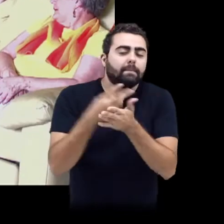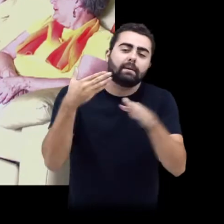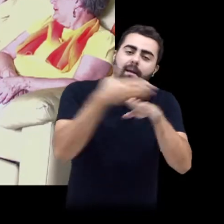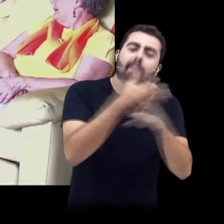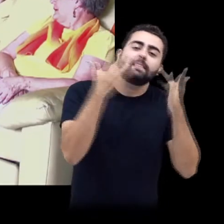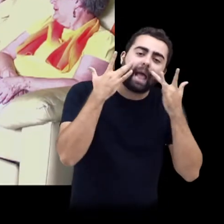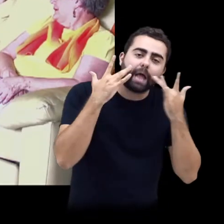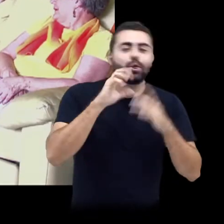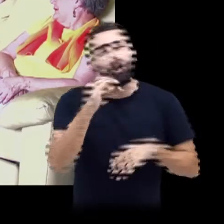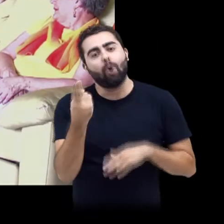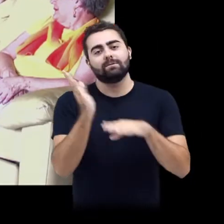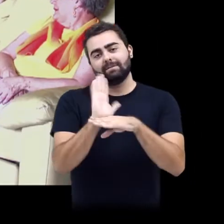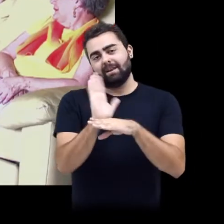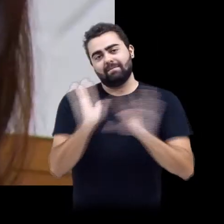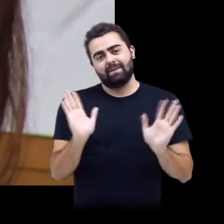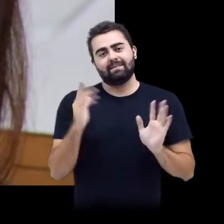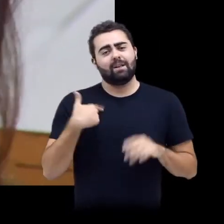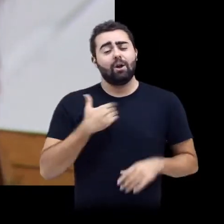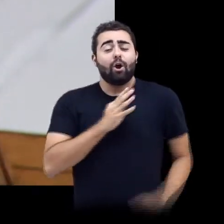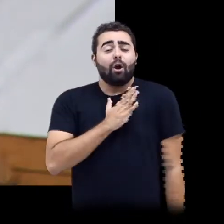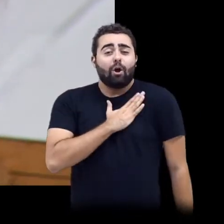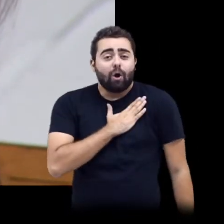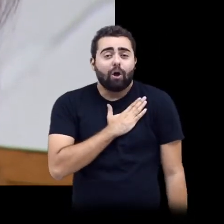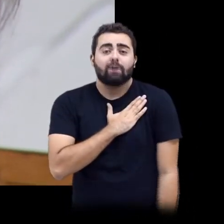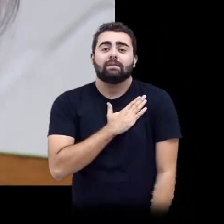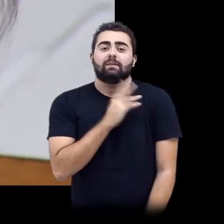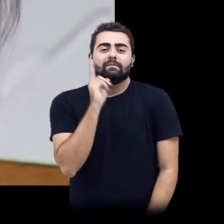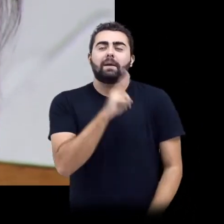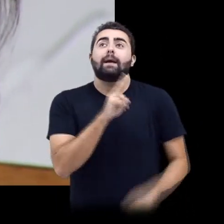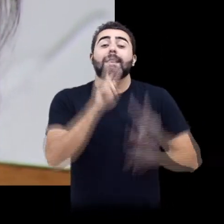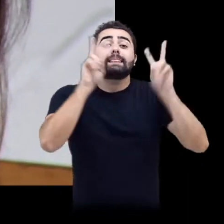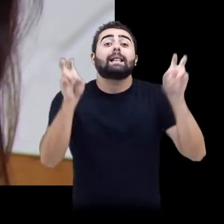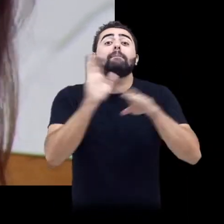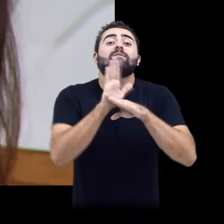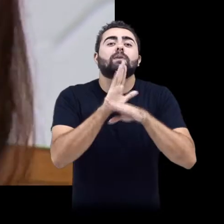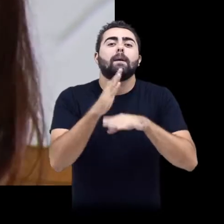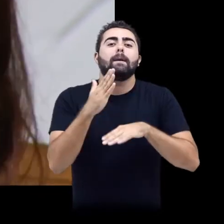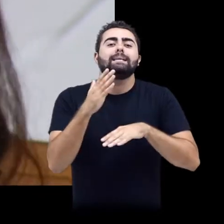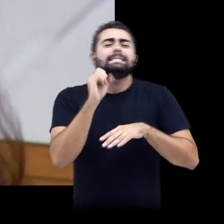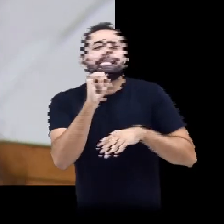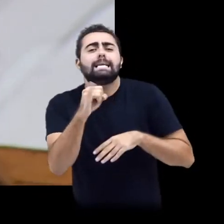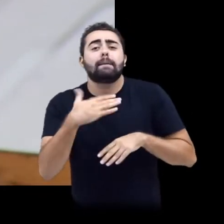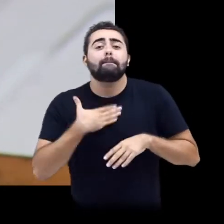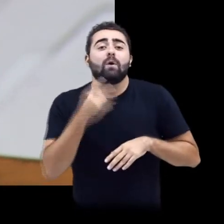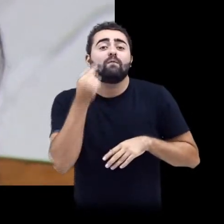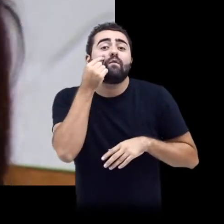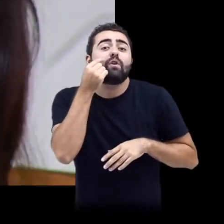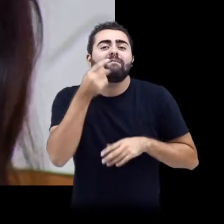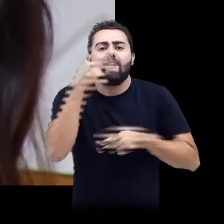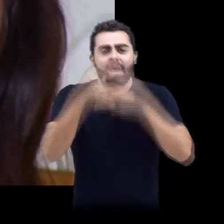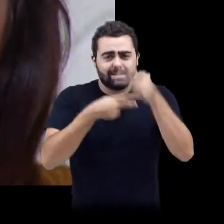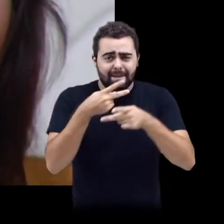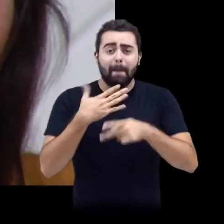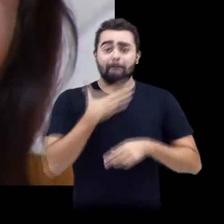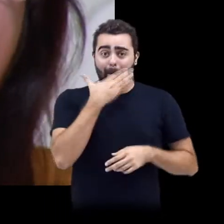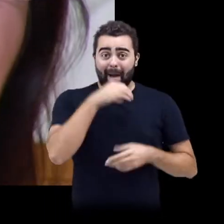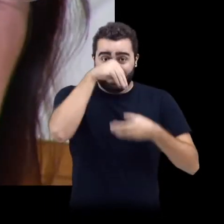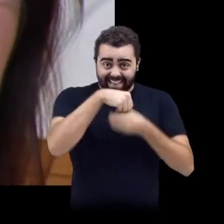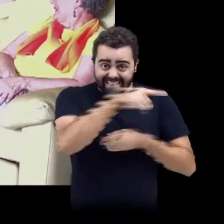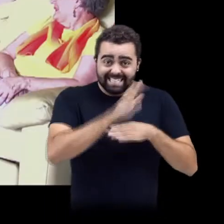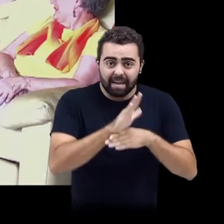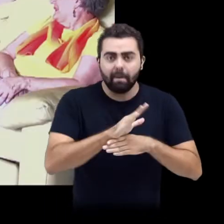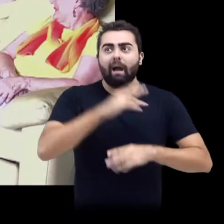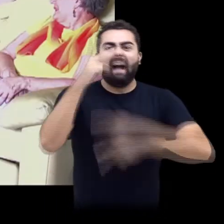algumas lembranças fantásticas. Assisti, se meu Fusca falasse com meu pai, e eu vi as gargalhadas